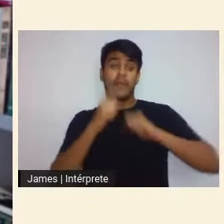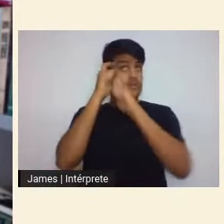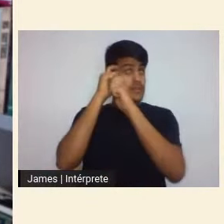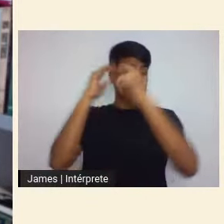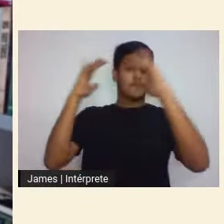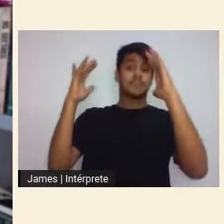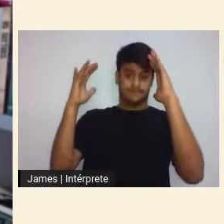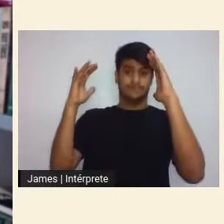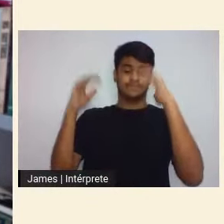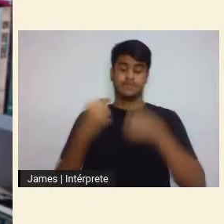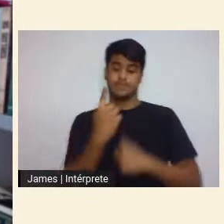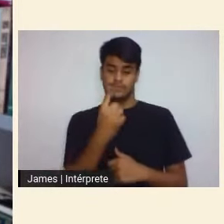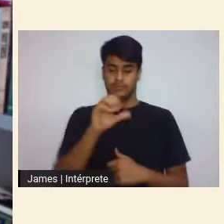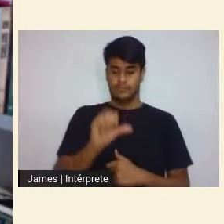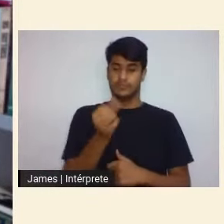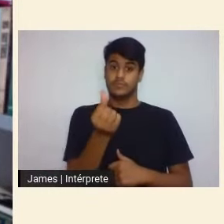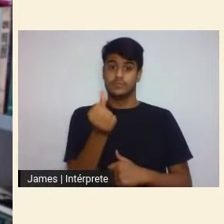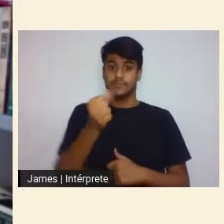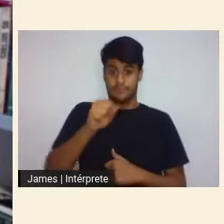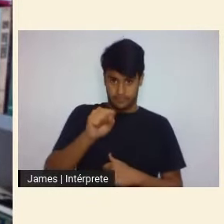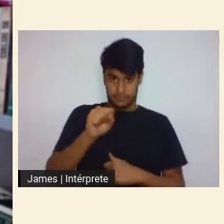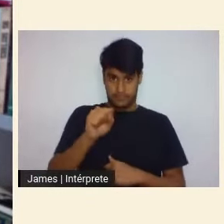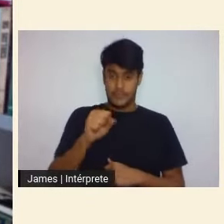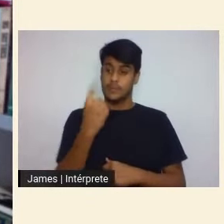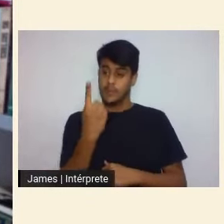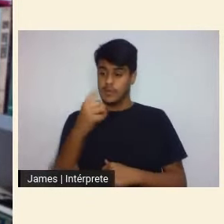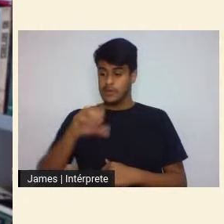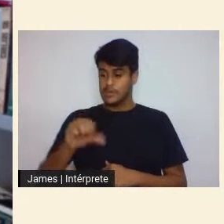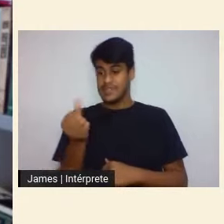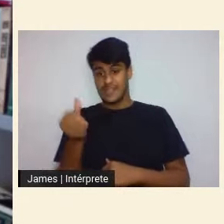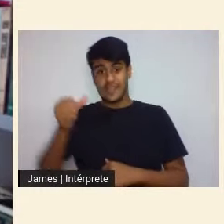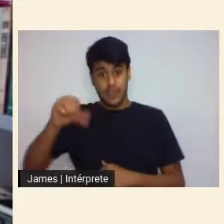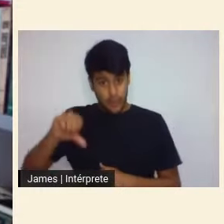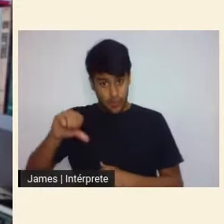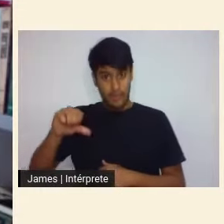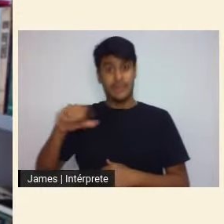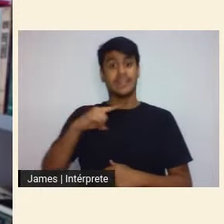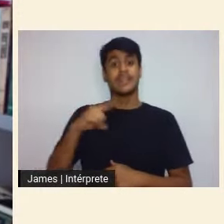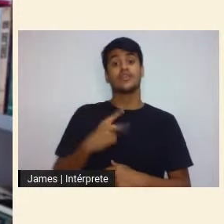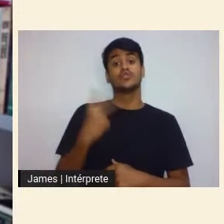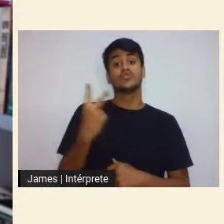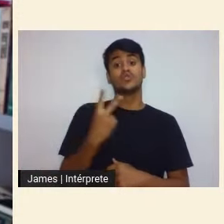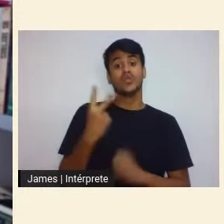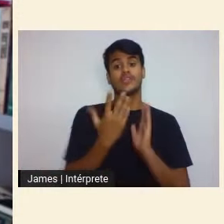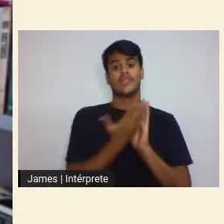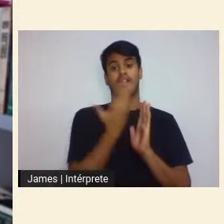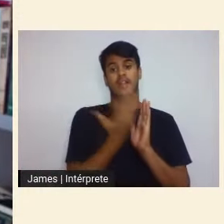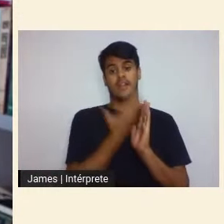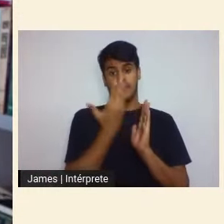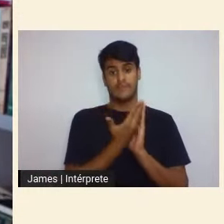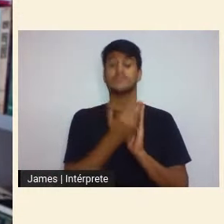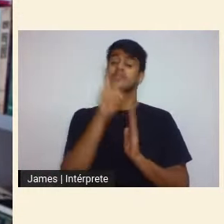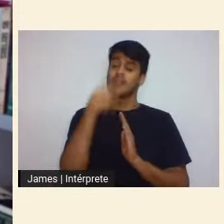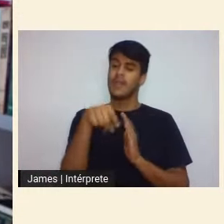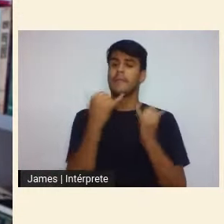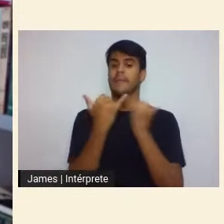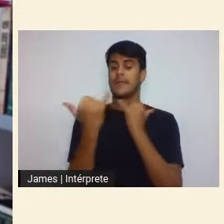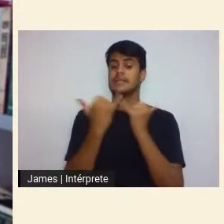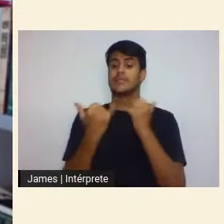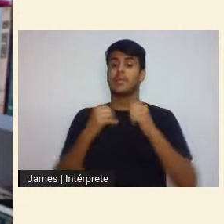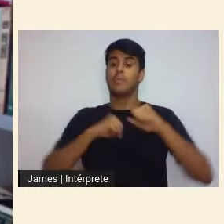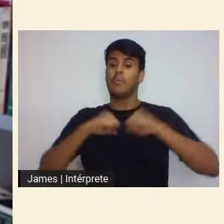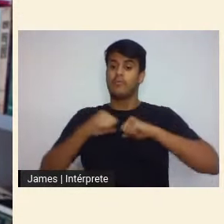68 e 69, os dois primeiros volumes do que viria a ser o Movimento Modernista em